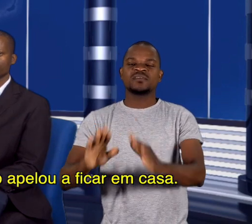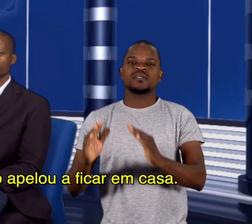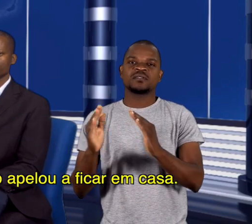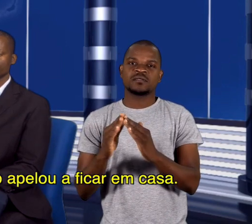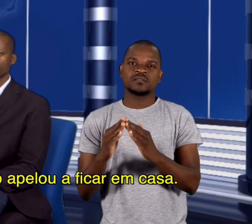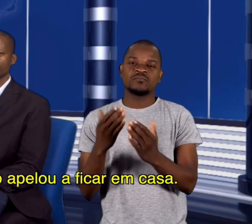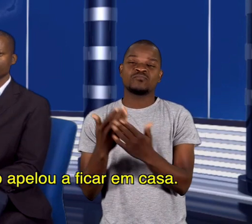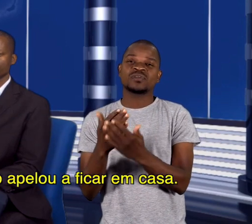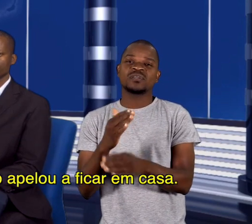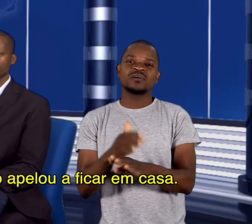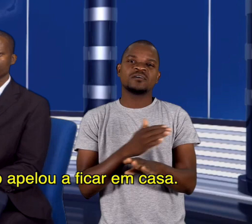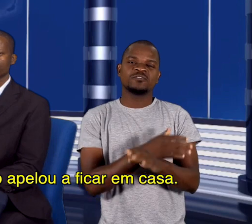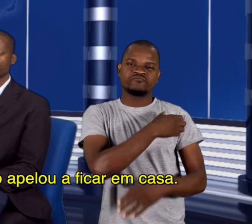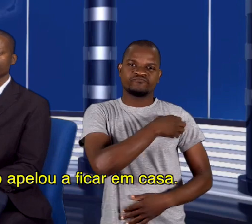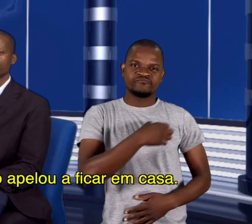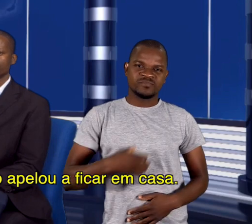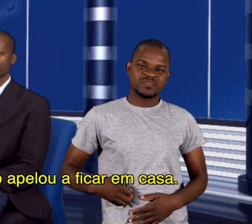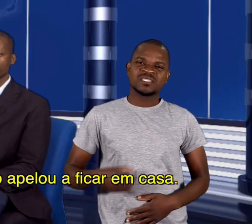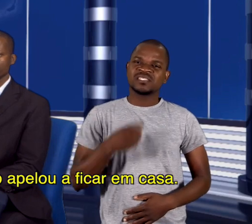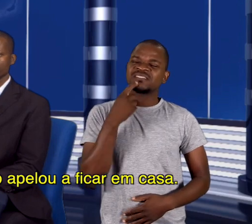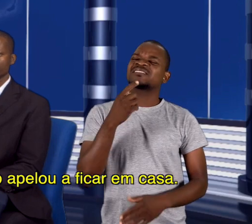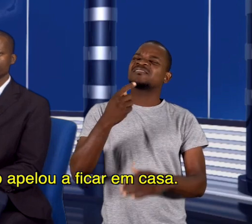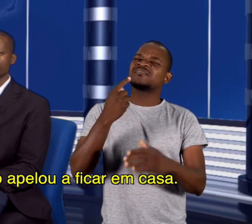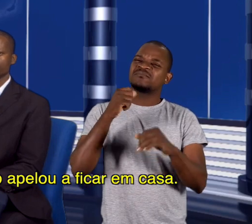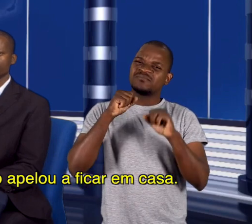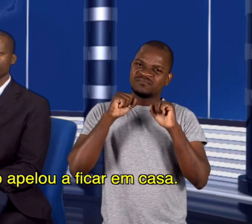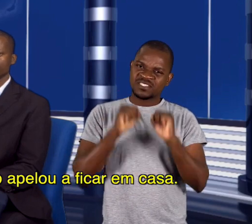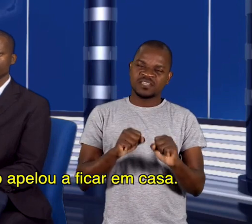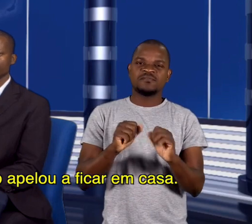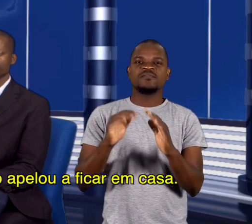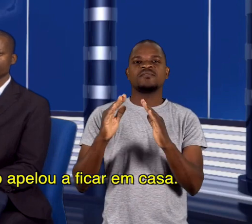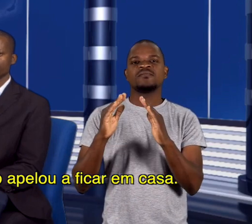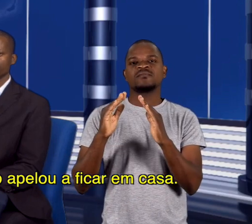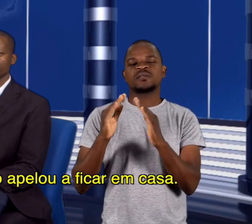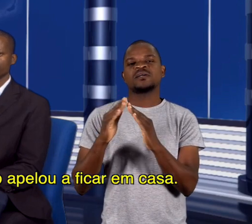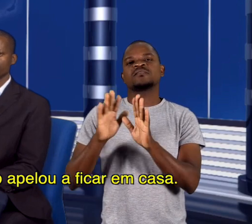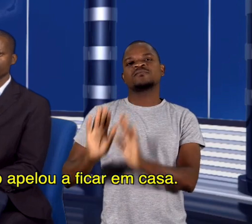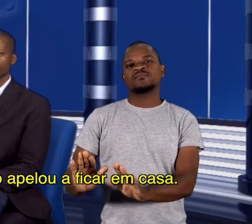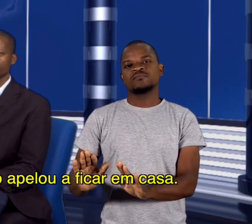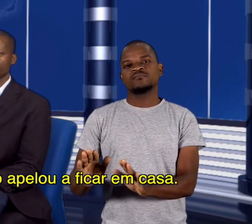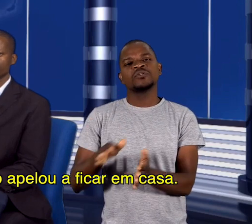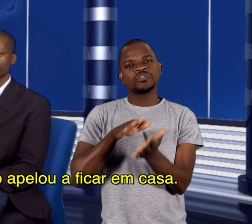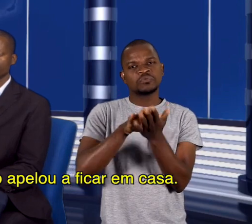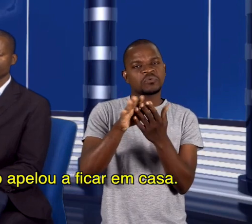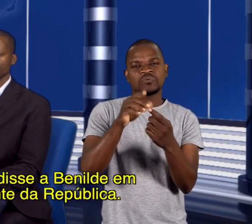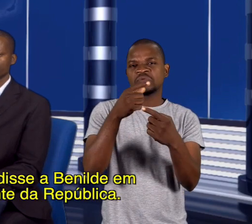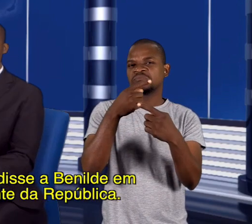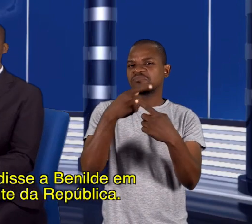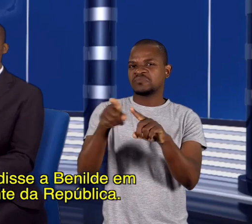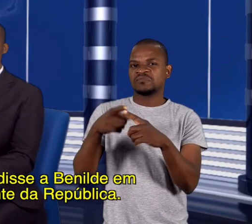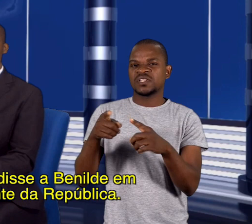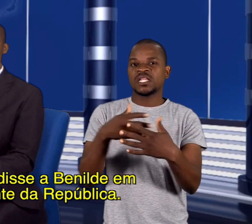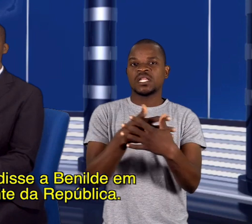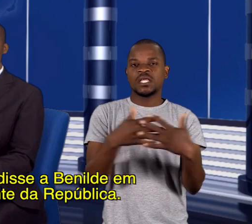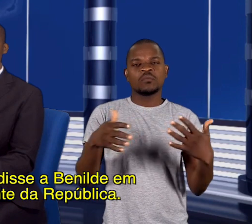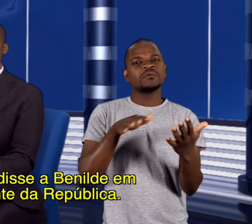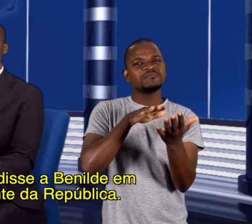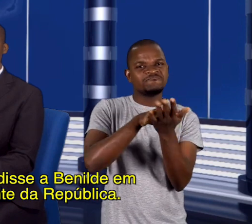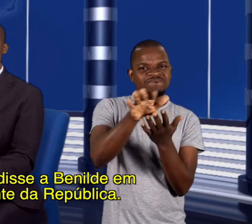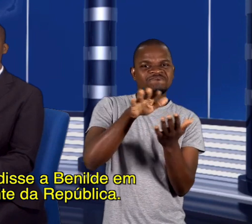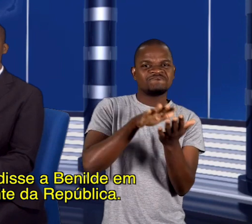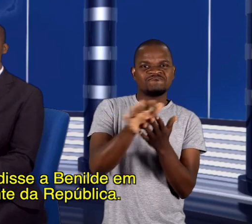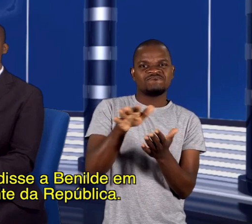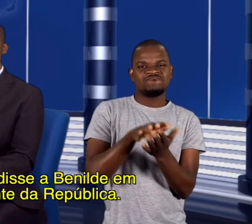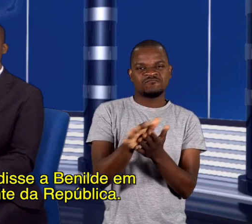sabemos que o presidente da república apelou ficar ficar em casa até disse em várias línguas primeiro antes